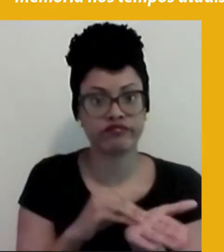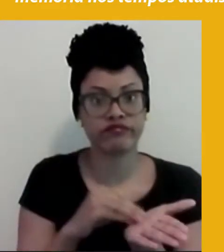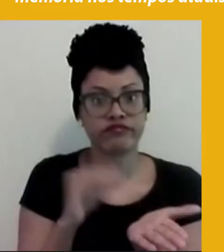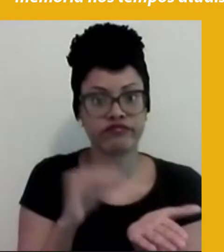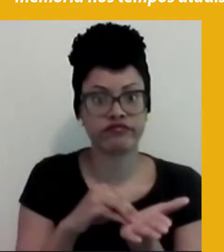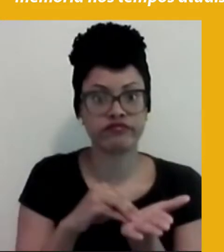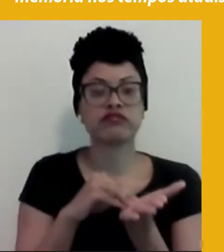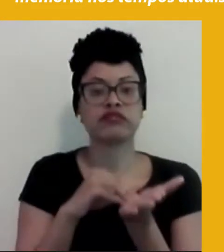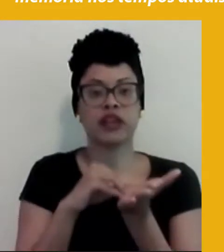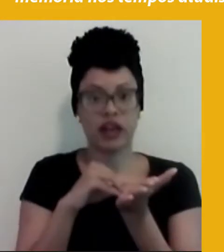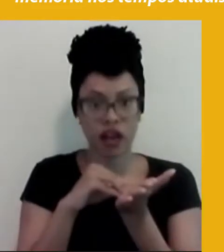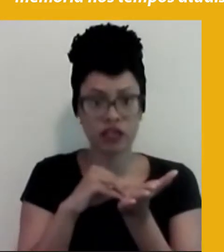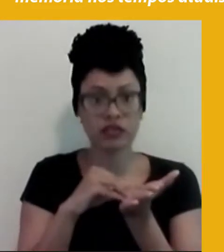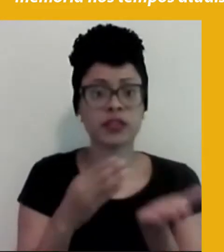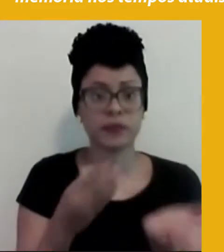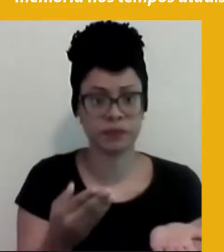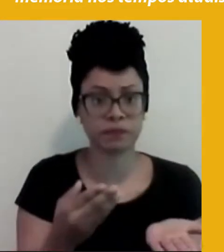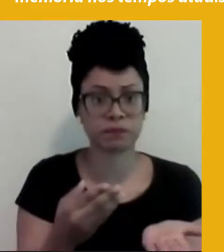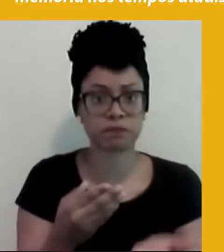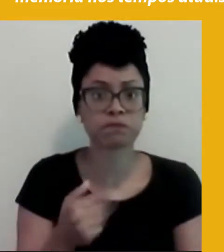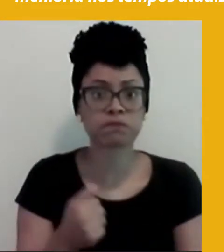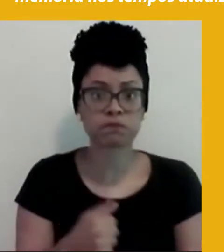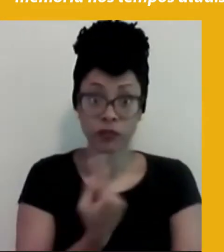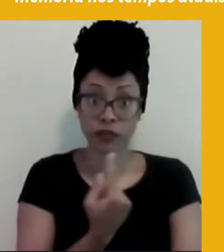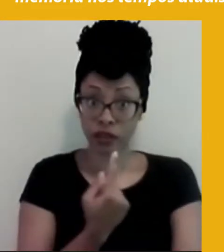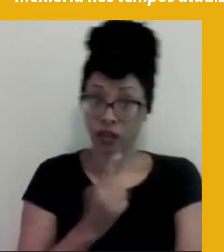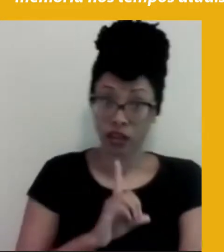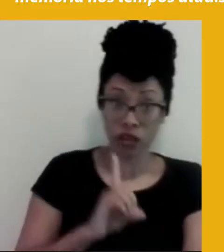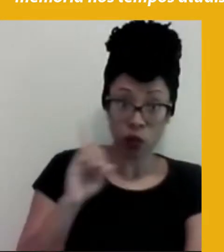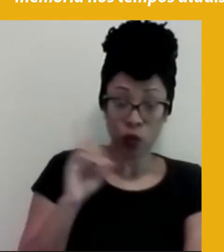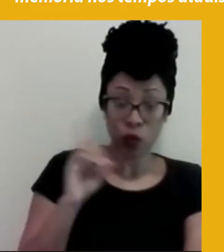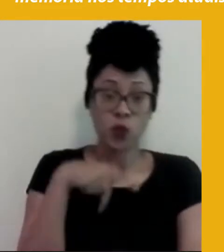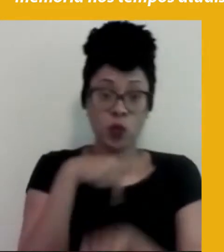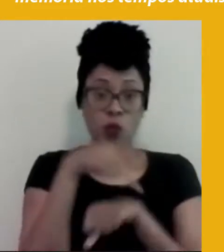como diriam nossos irmãos portugueses,